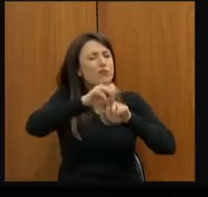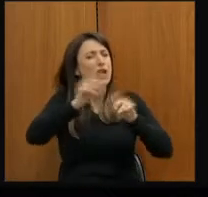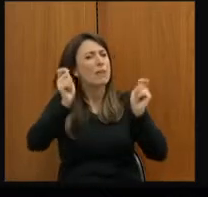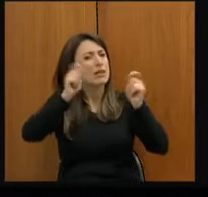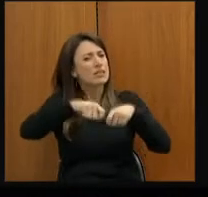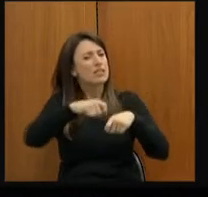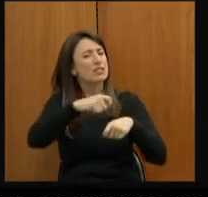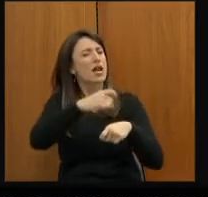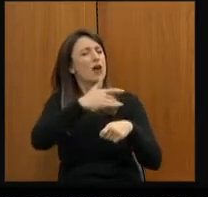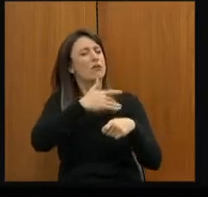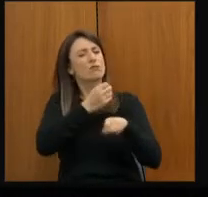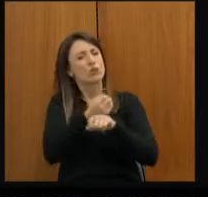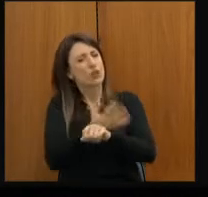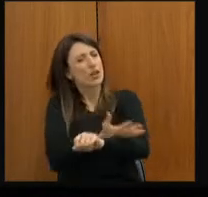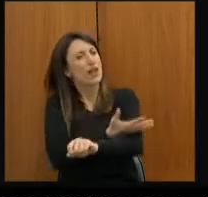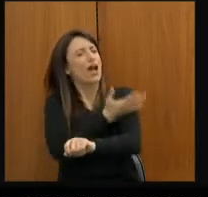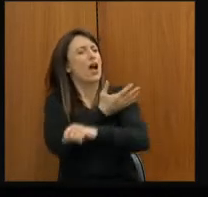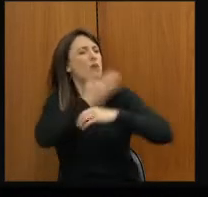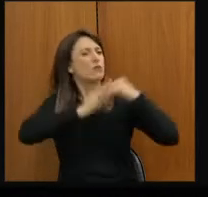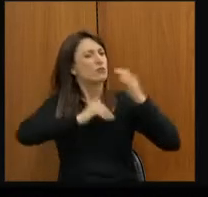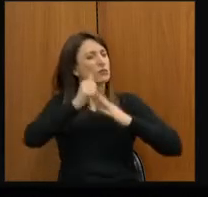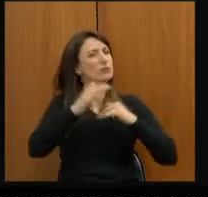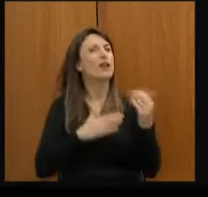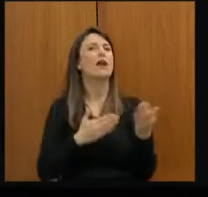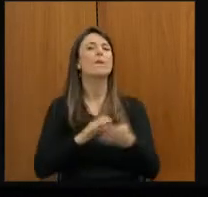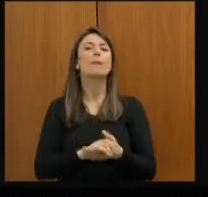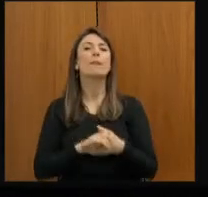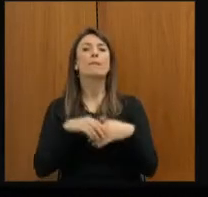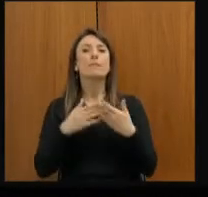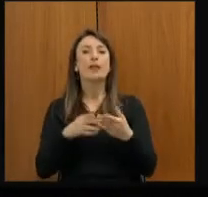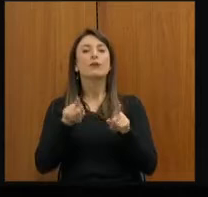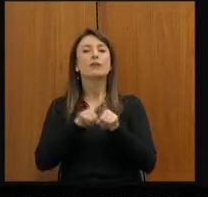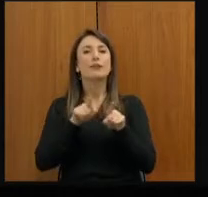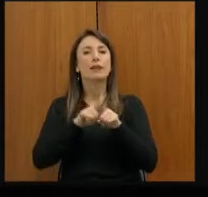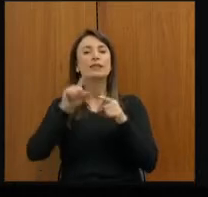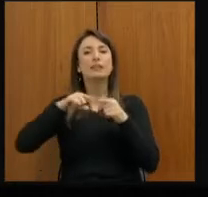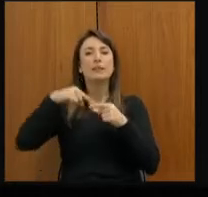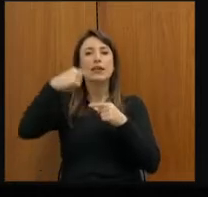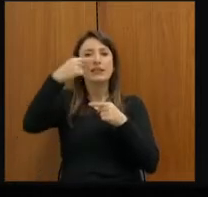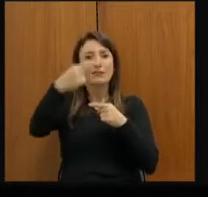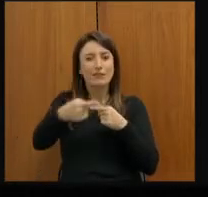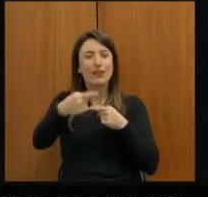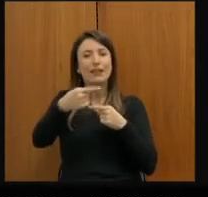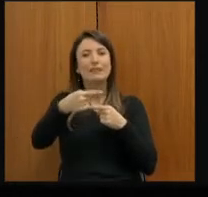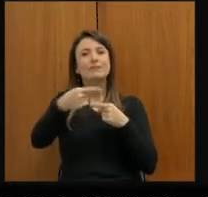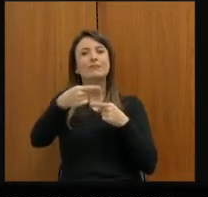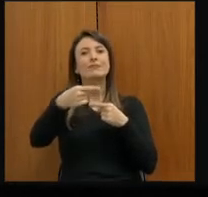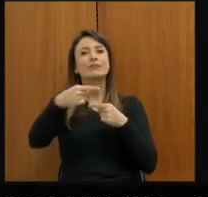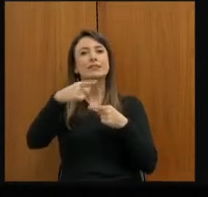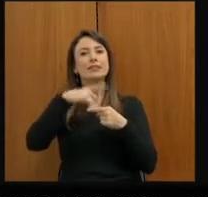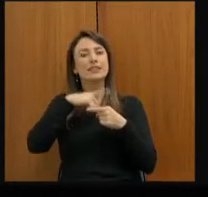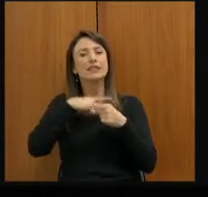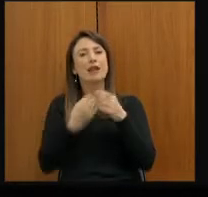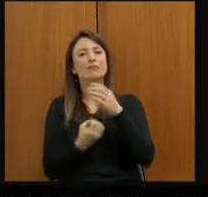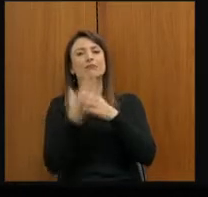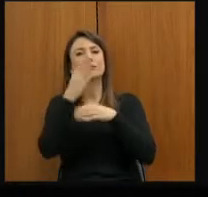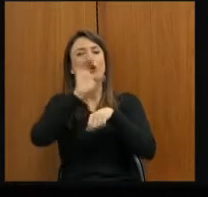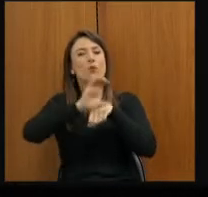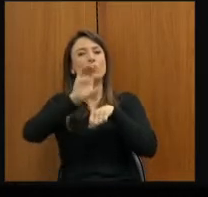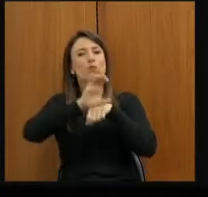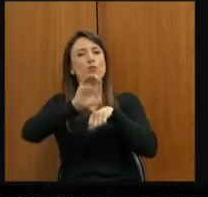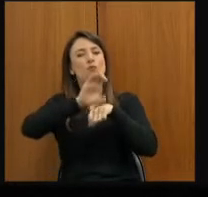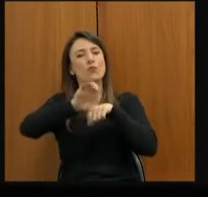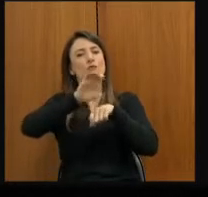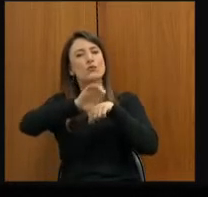Tribunal de Justiça também ele está lançando a semana que vem a um curso de